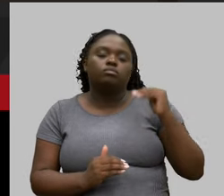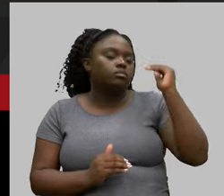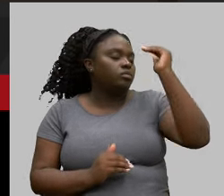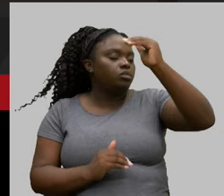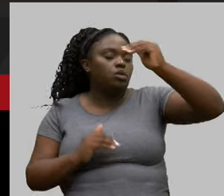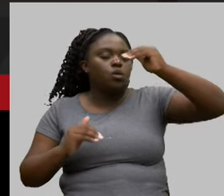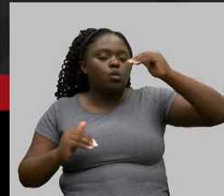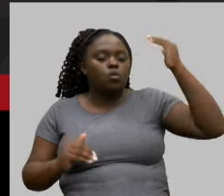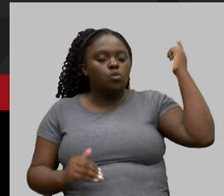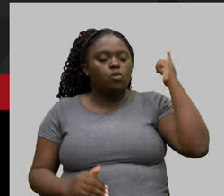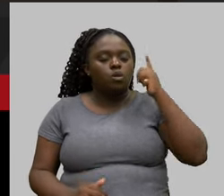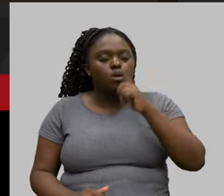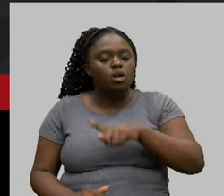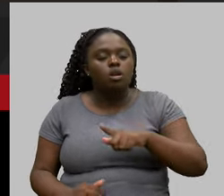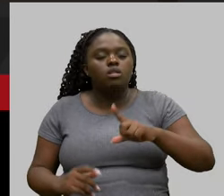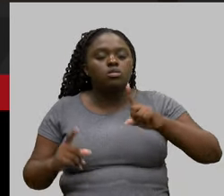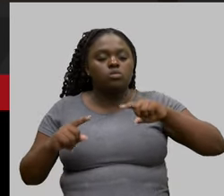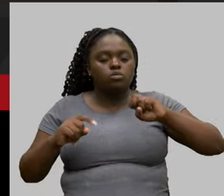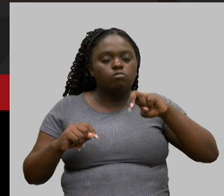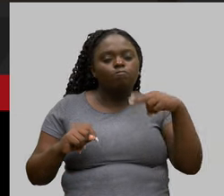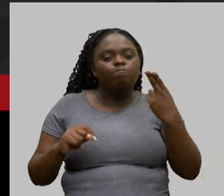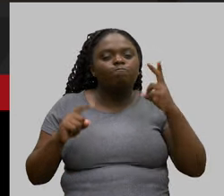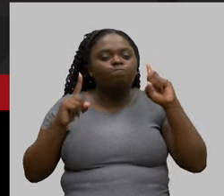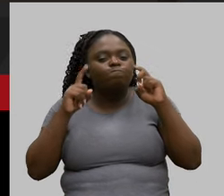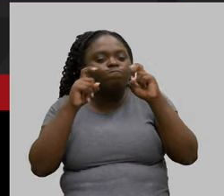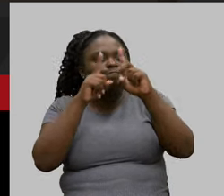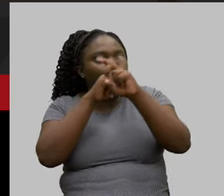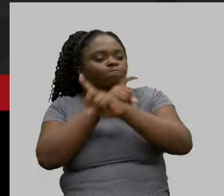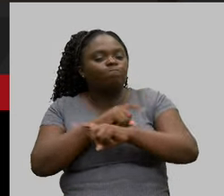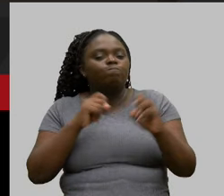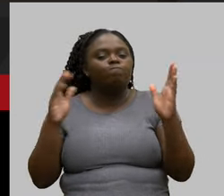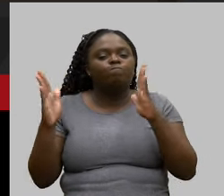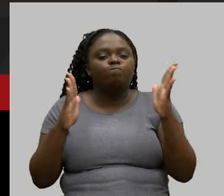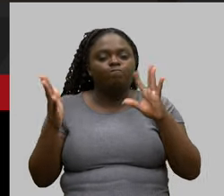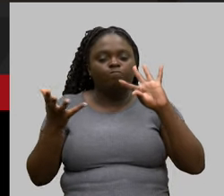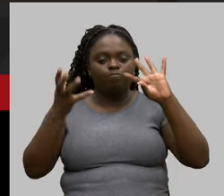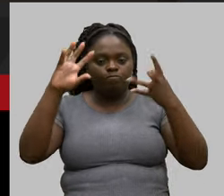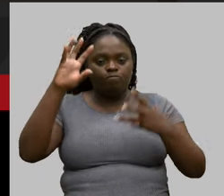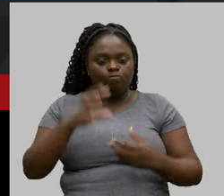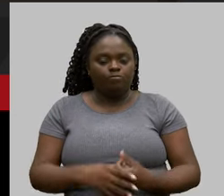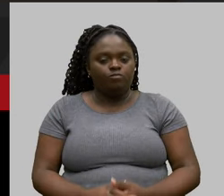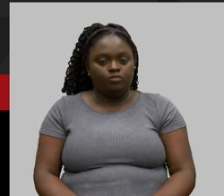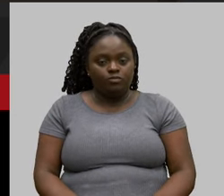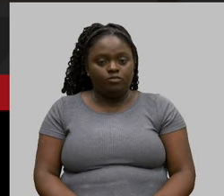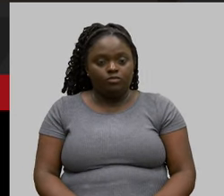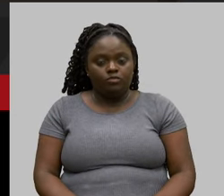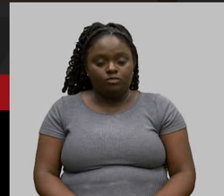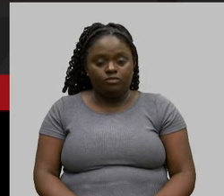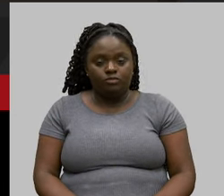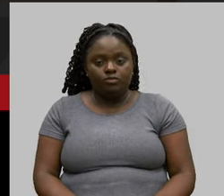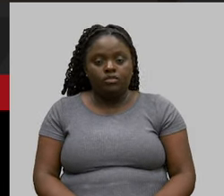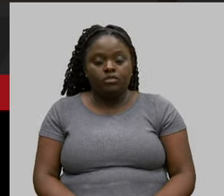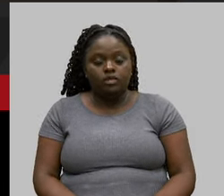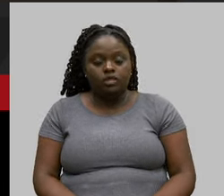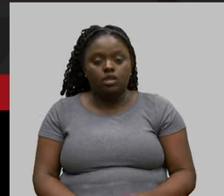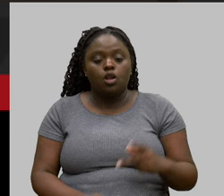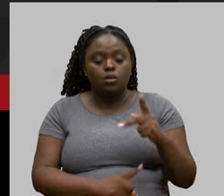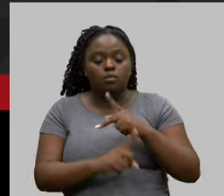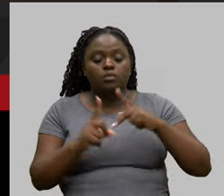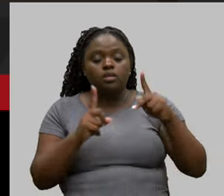acesso como tem ocorrido nas reformas Previdência Social está em reforma desde